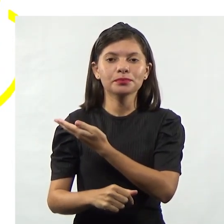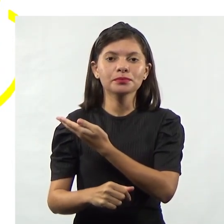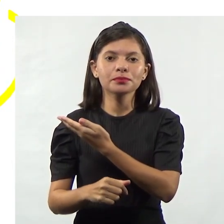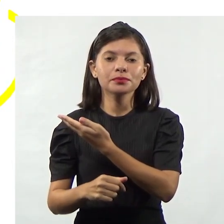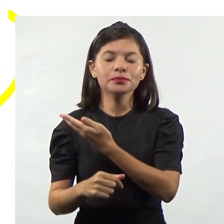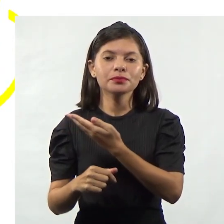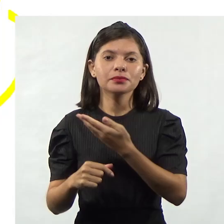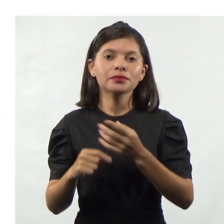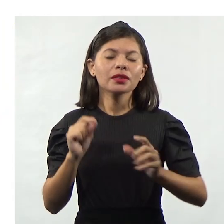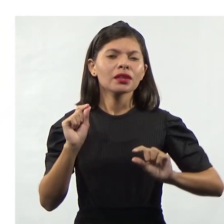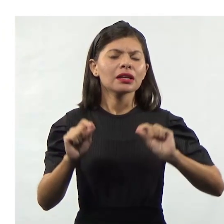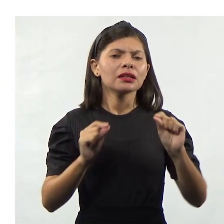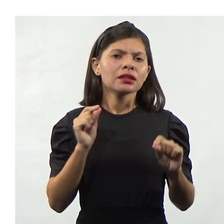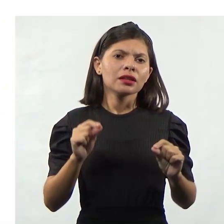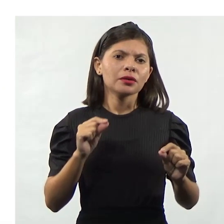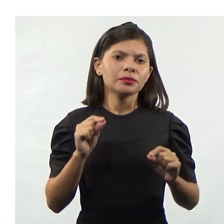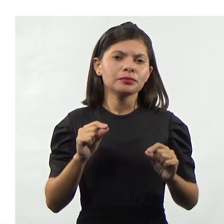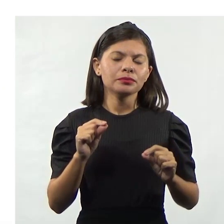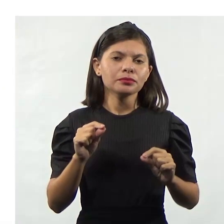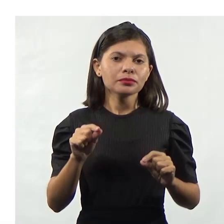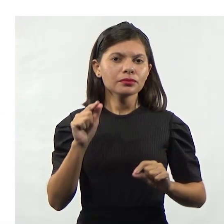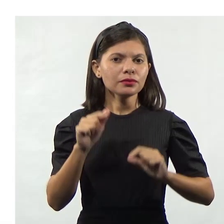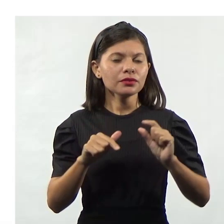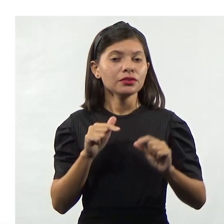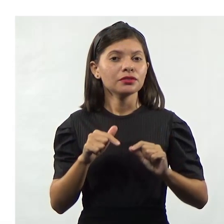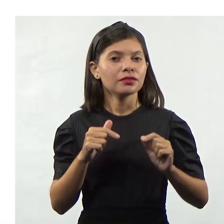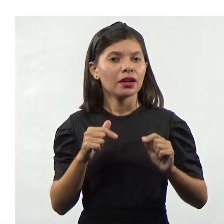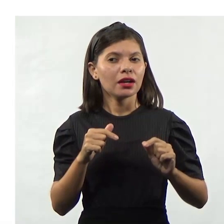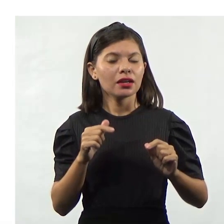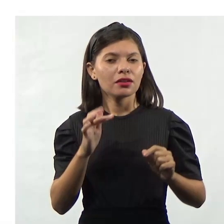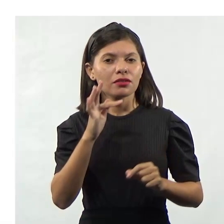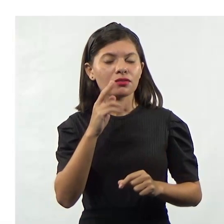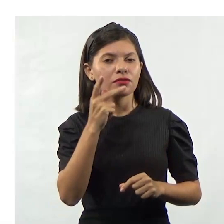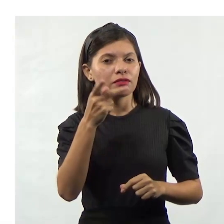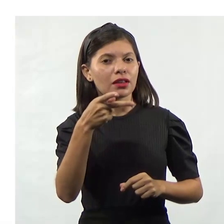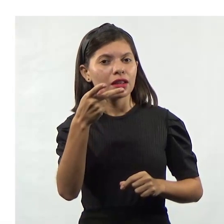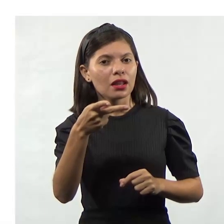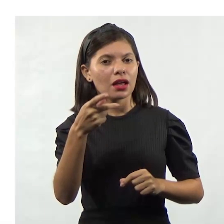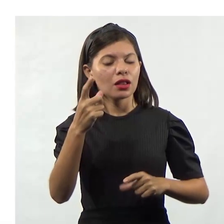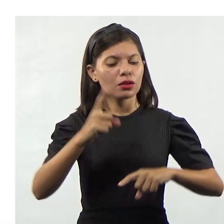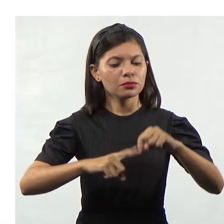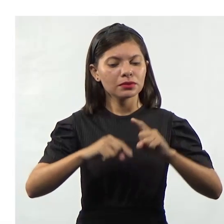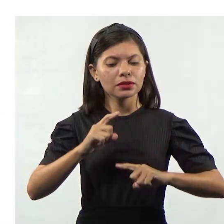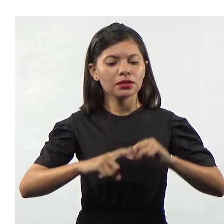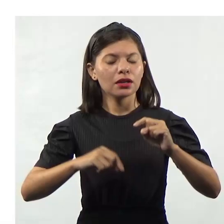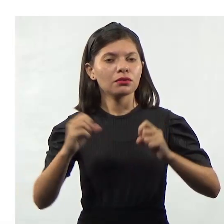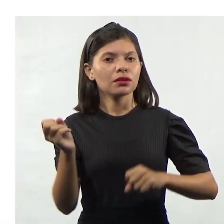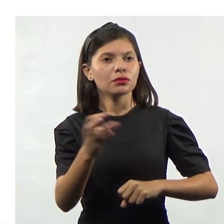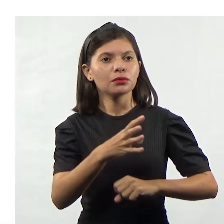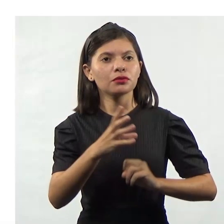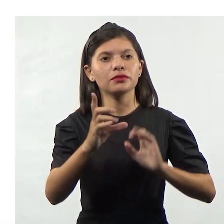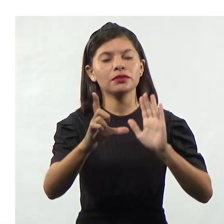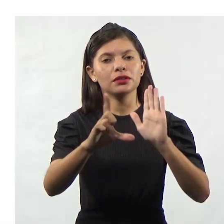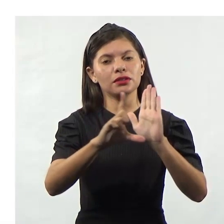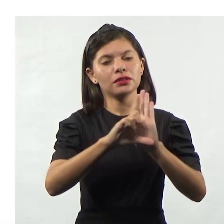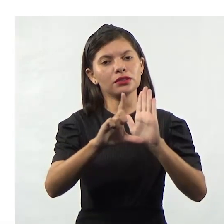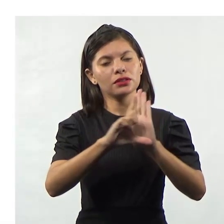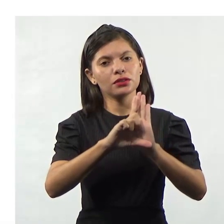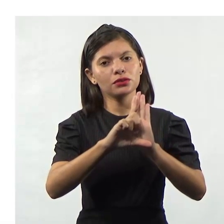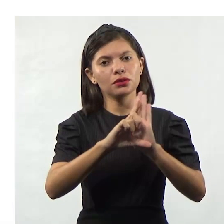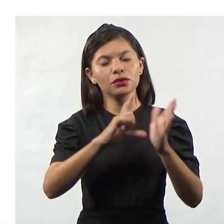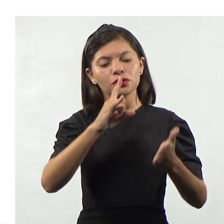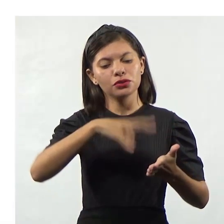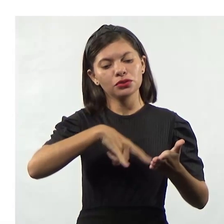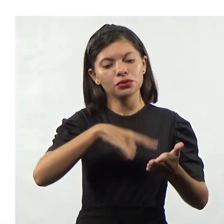que acontece? Neste caso, a gente vai pautar o nosso material na nova Lei de Licitações e Contratos,